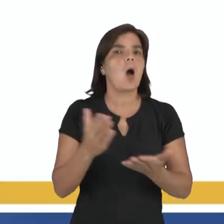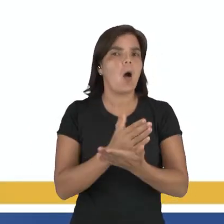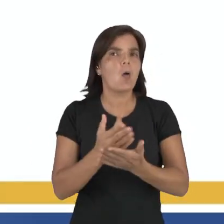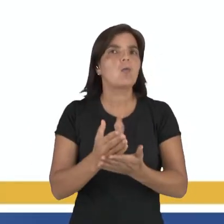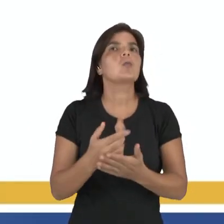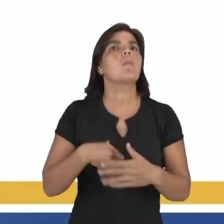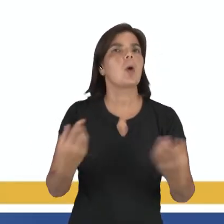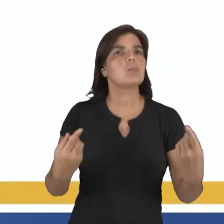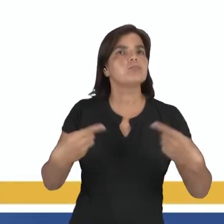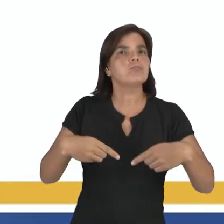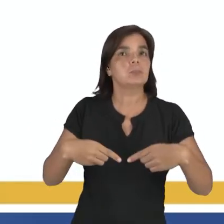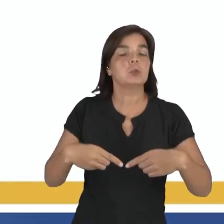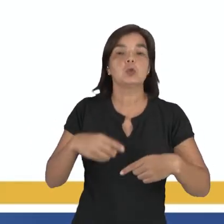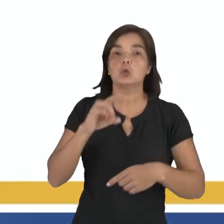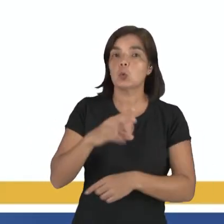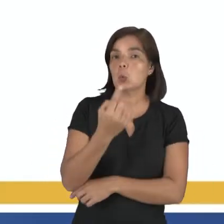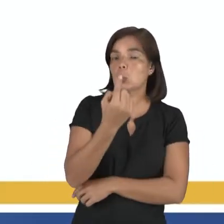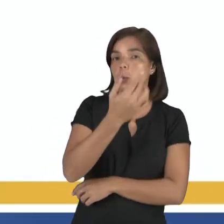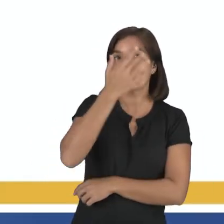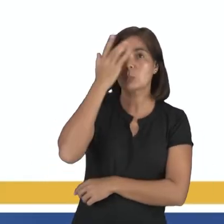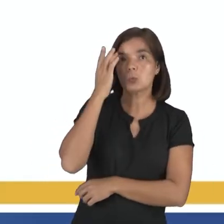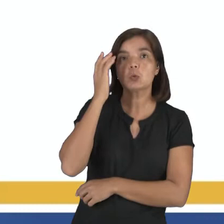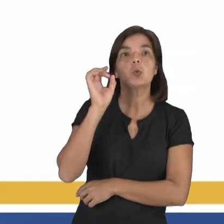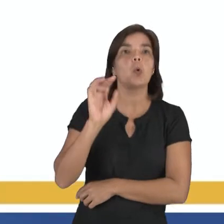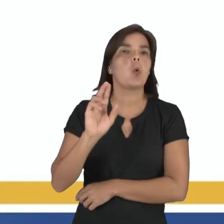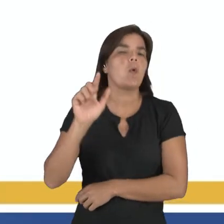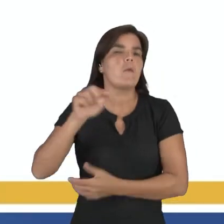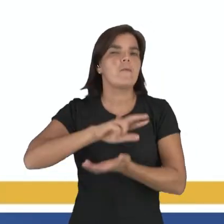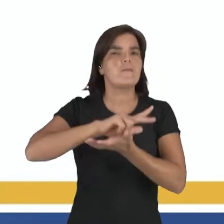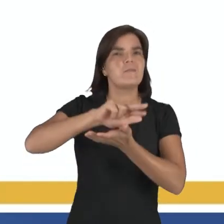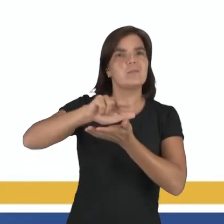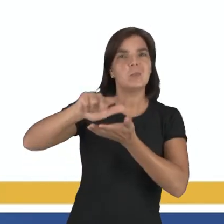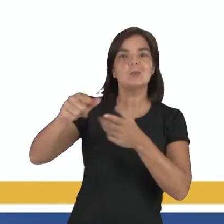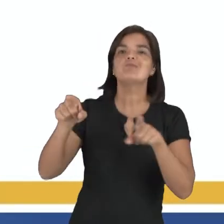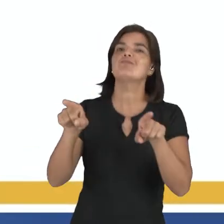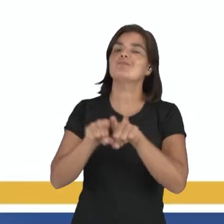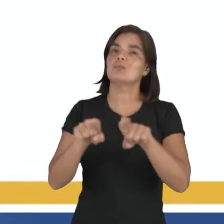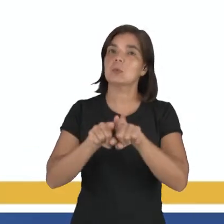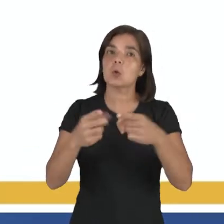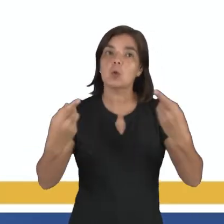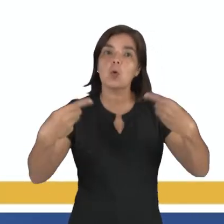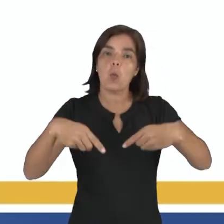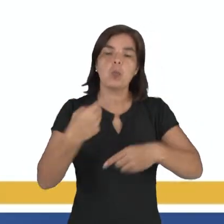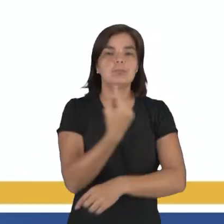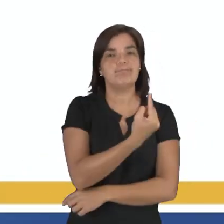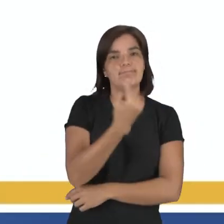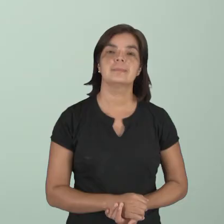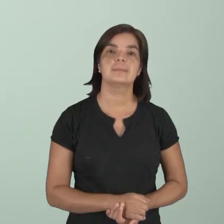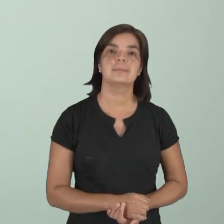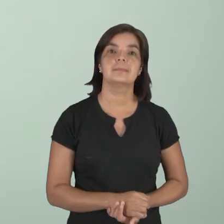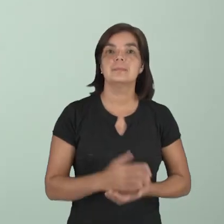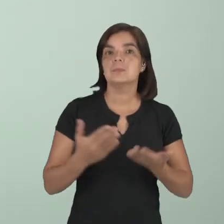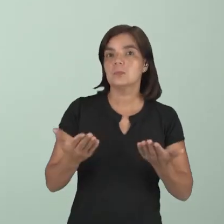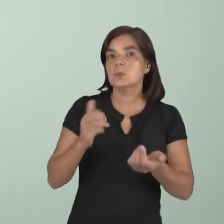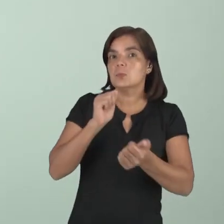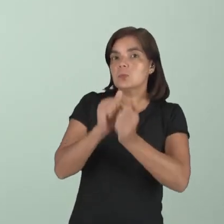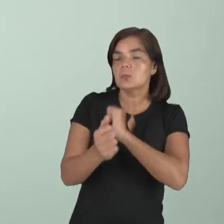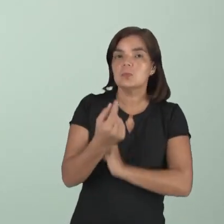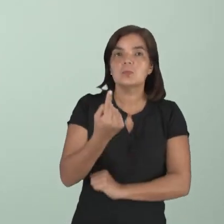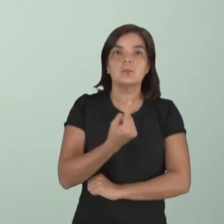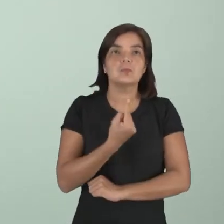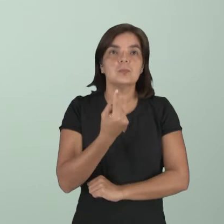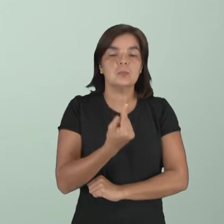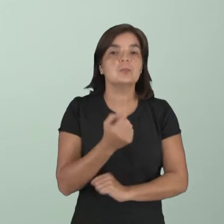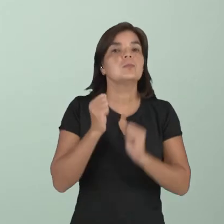pode ser disputado contra apenas um competidor ou contra vários que também estão competindo de forma individual. O esporte